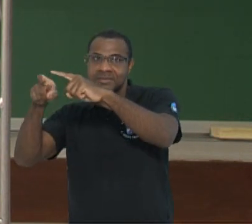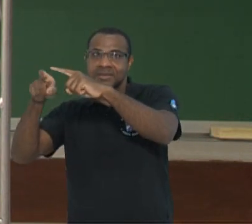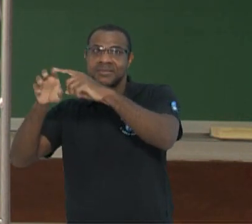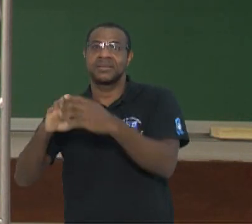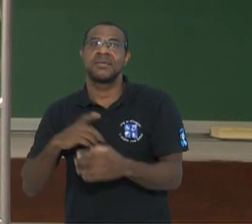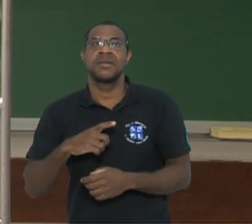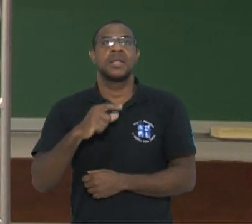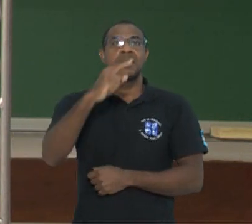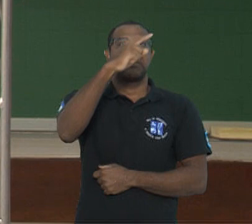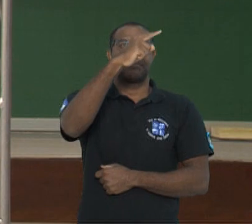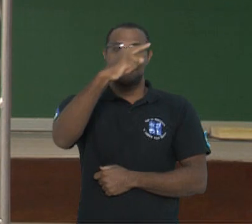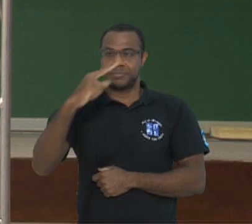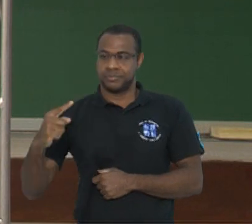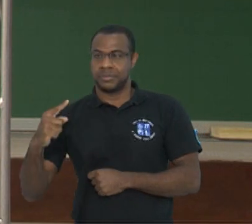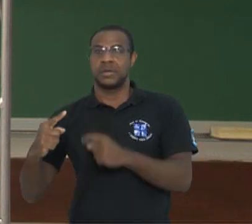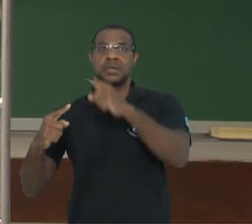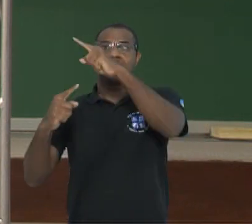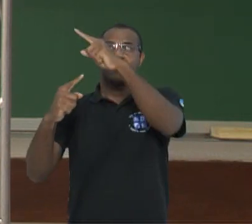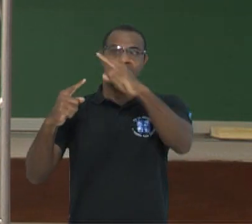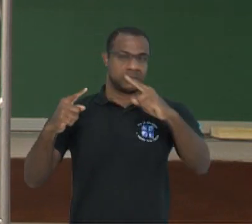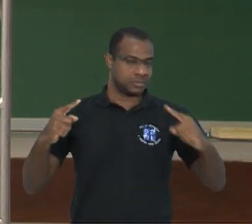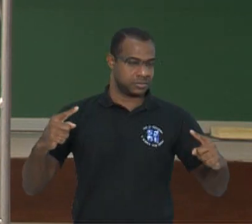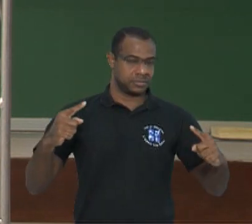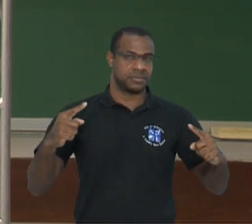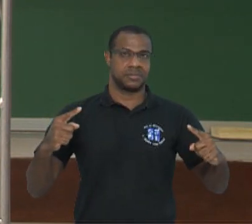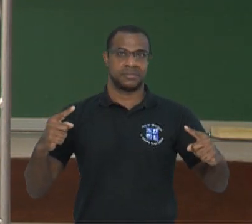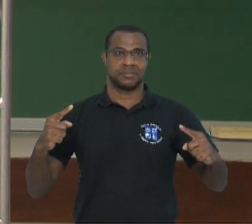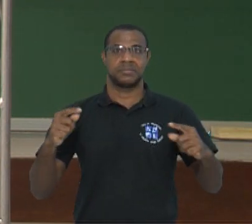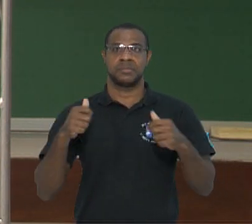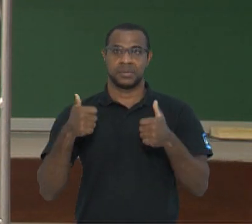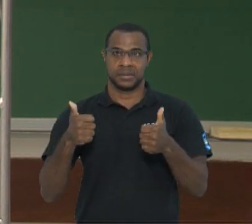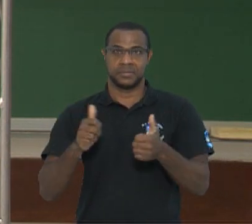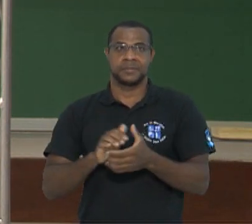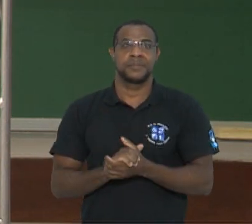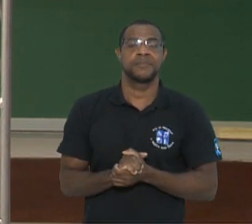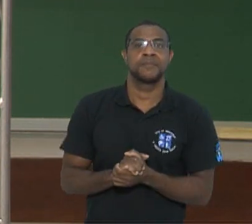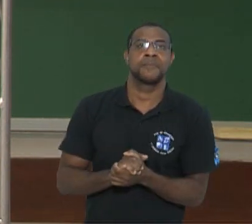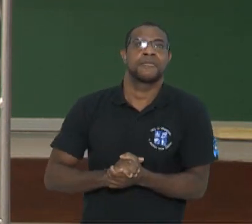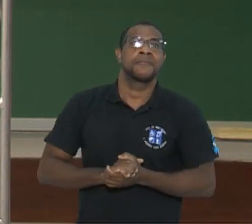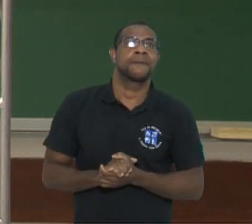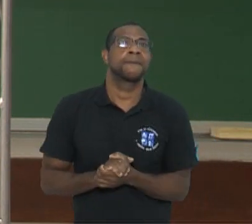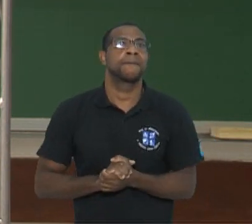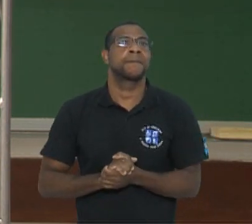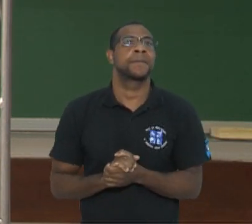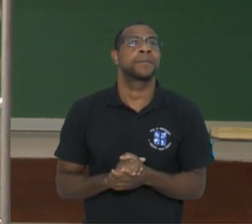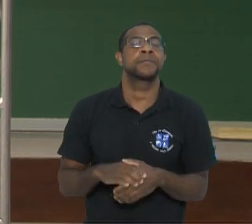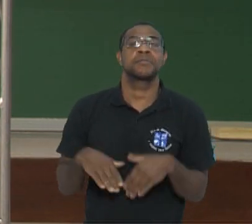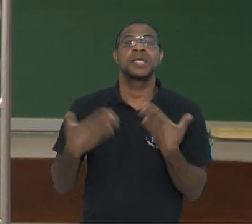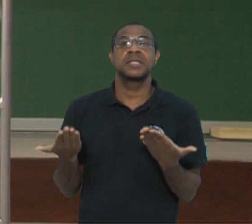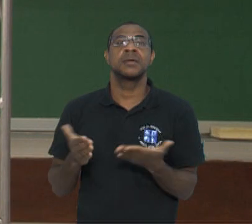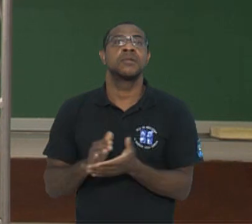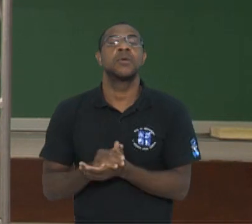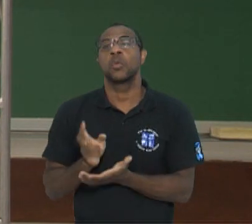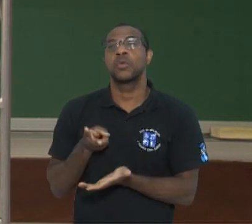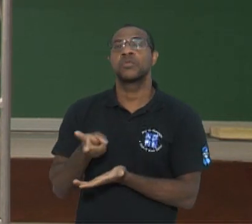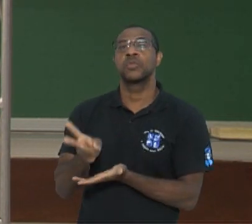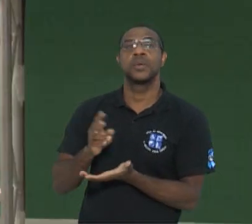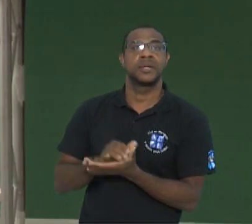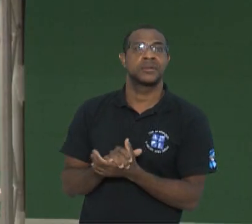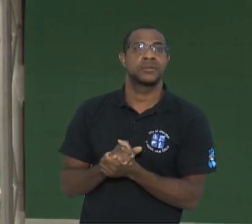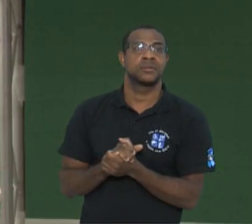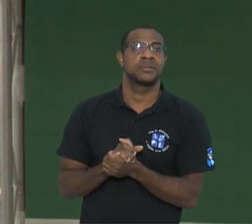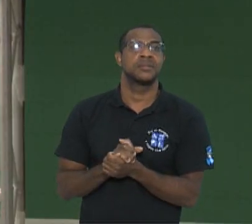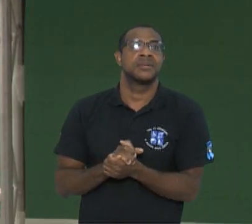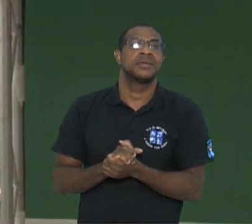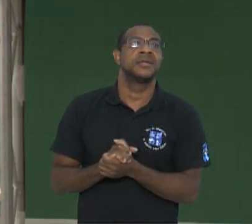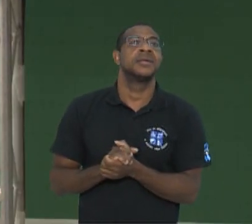de hipérboles que tem os focos e os centros sobre o eixo X, ok? Então, continuando, a gente tem que